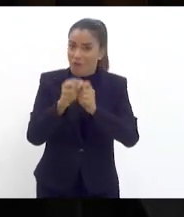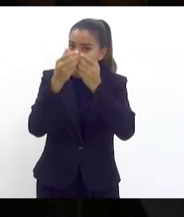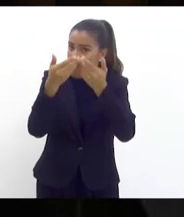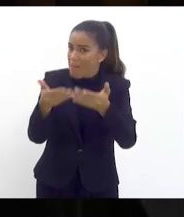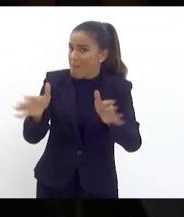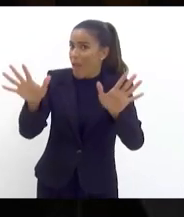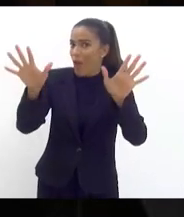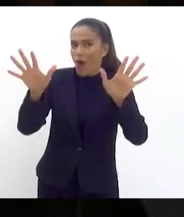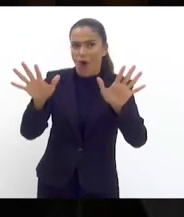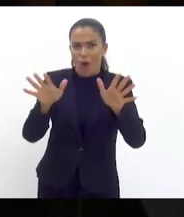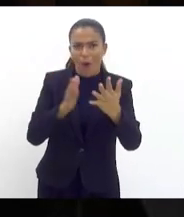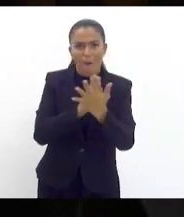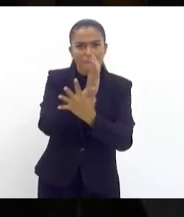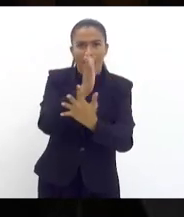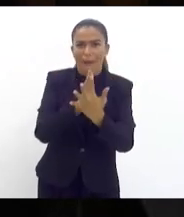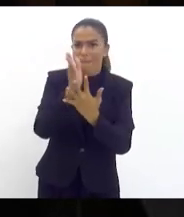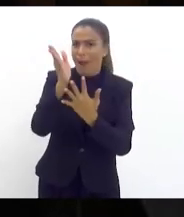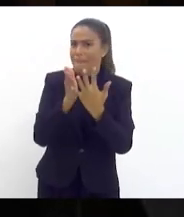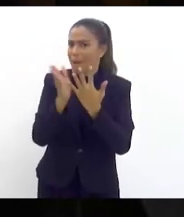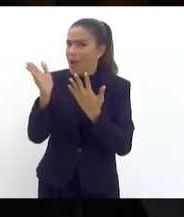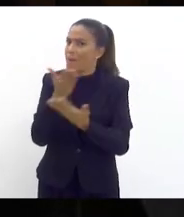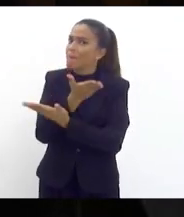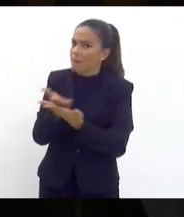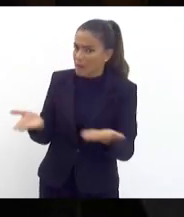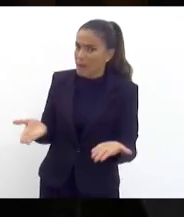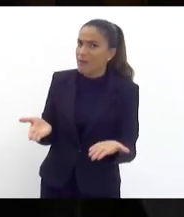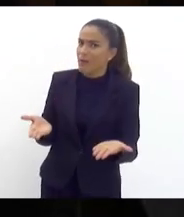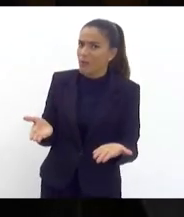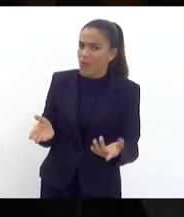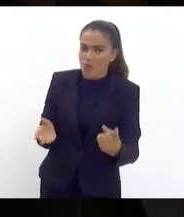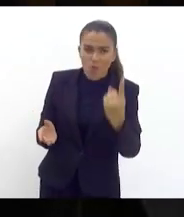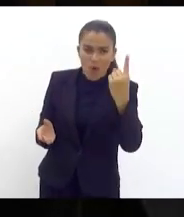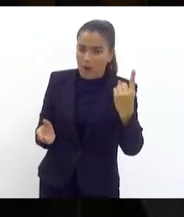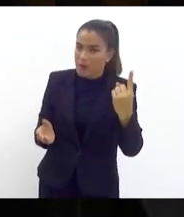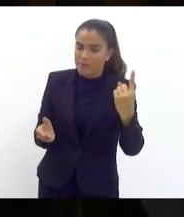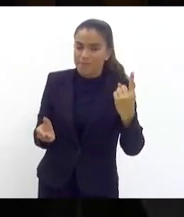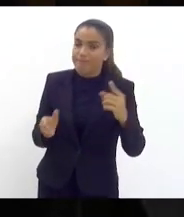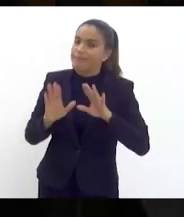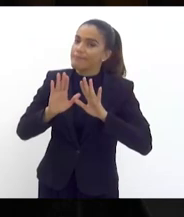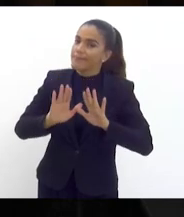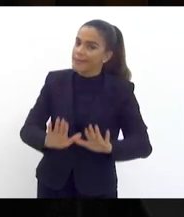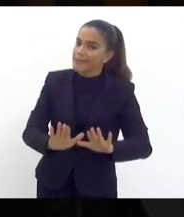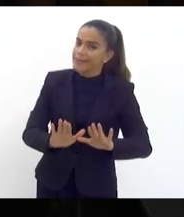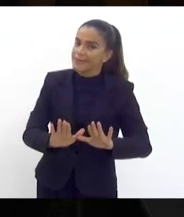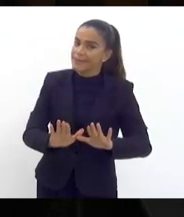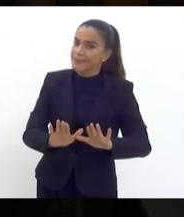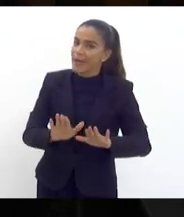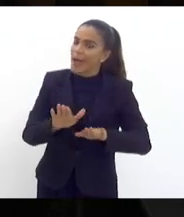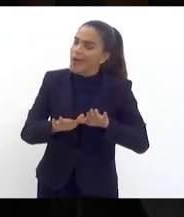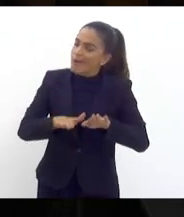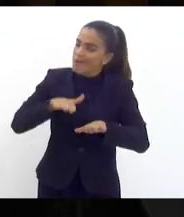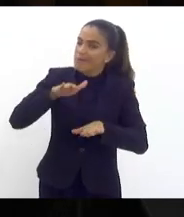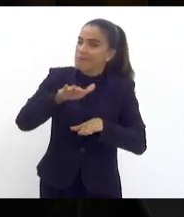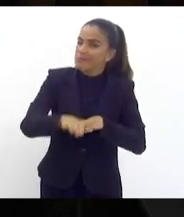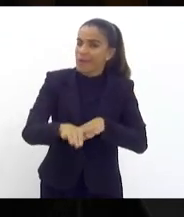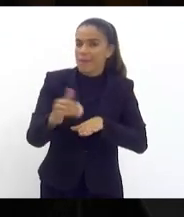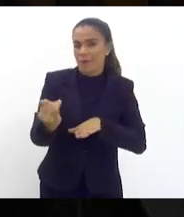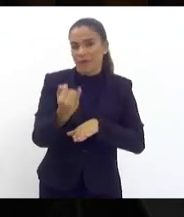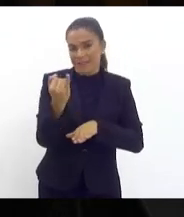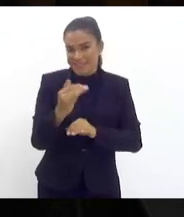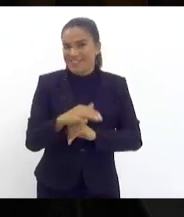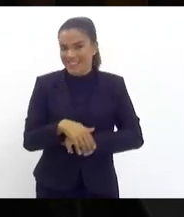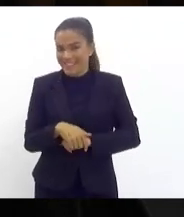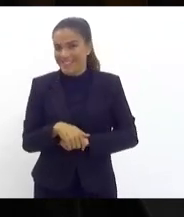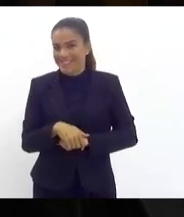amplo e restrito às perdas. Mas esse é um passo importante